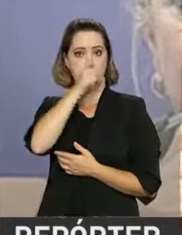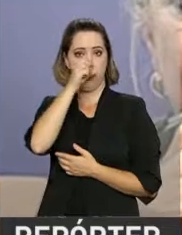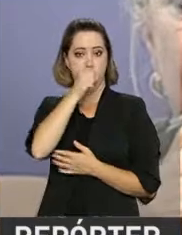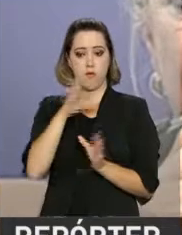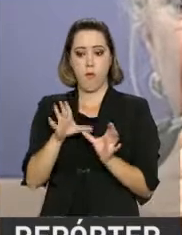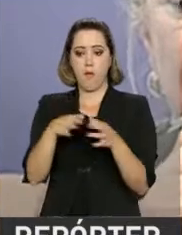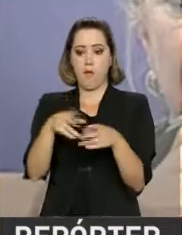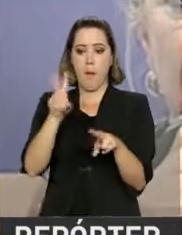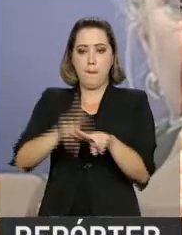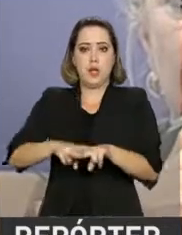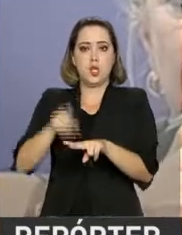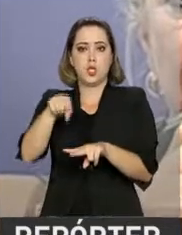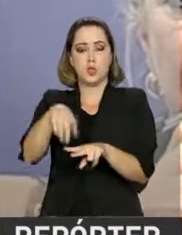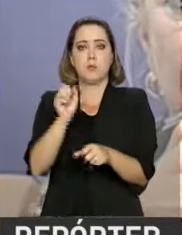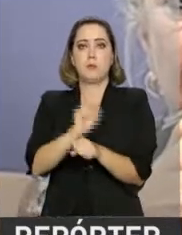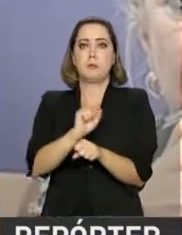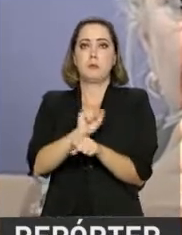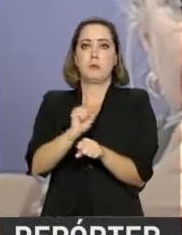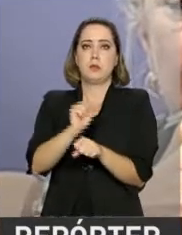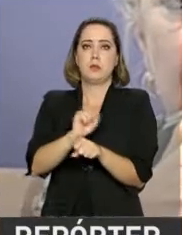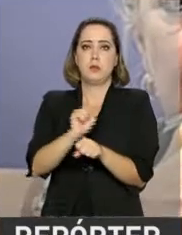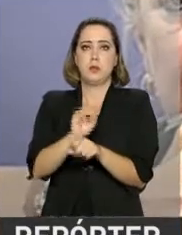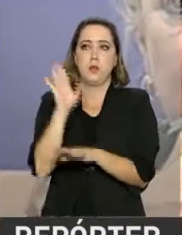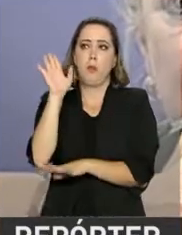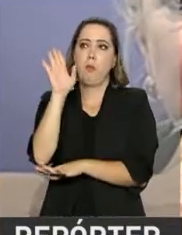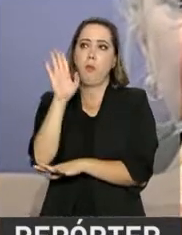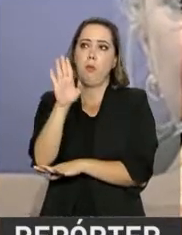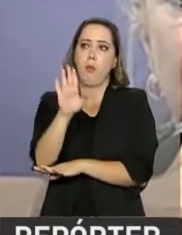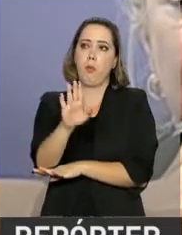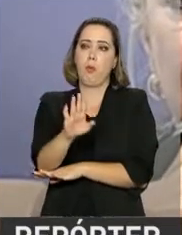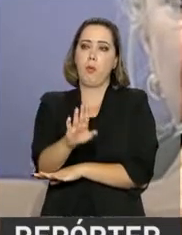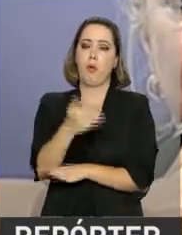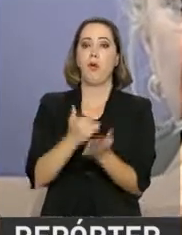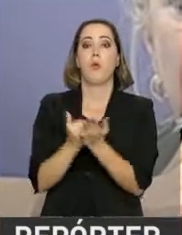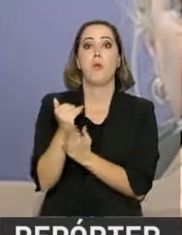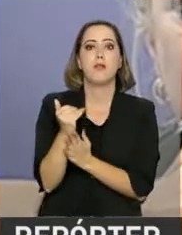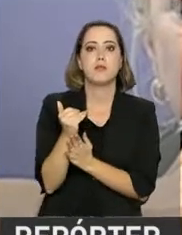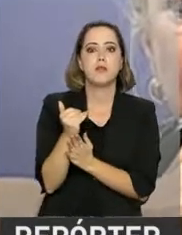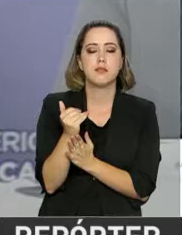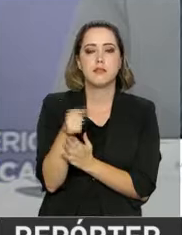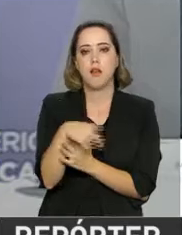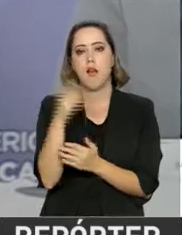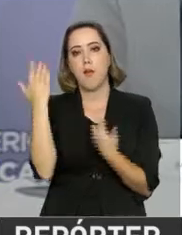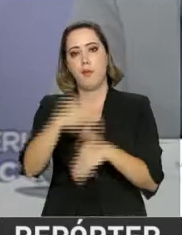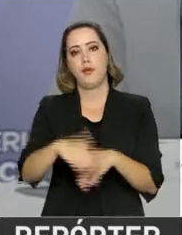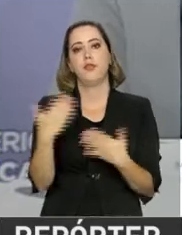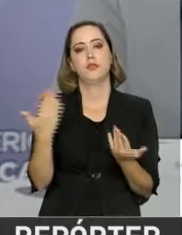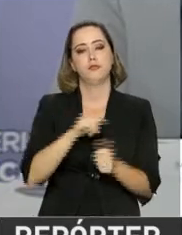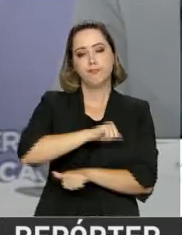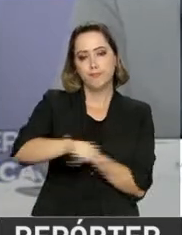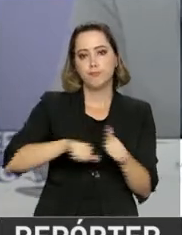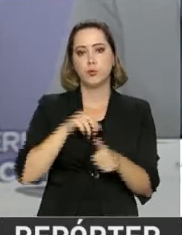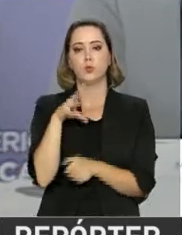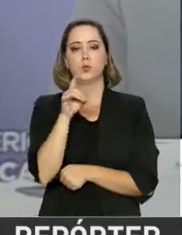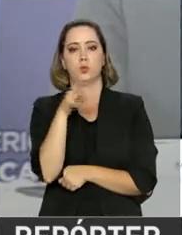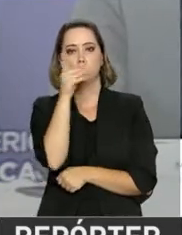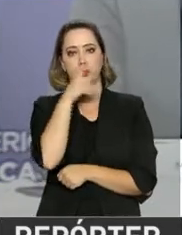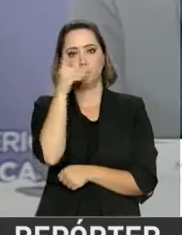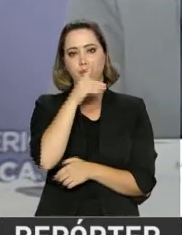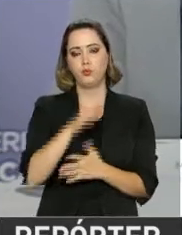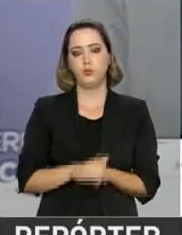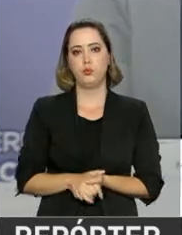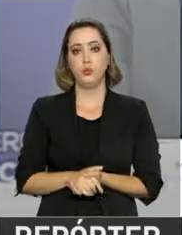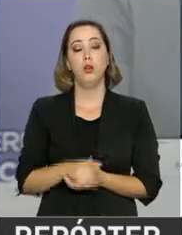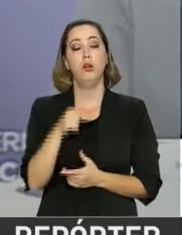confinados aguardando o pôr do sol para iniciar a aplicação da prova a mudança foi anunciada após consulta